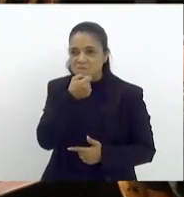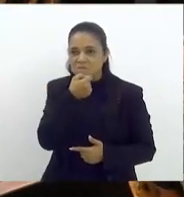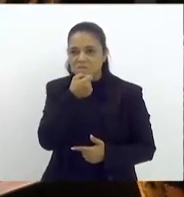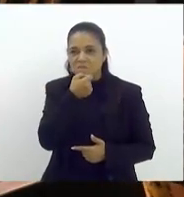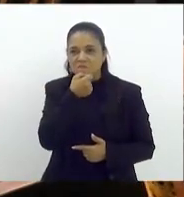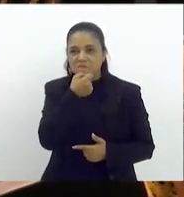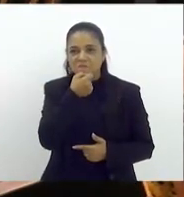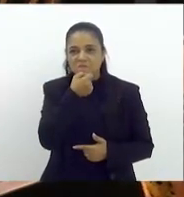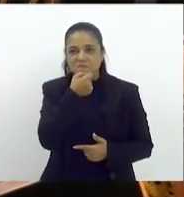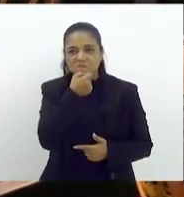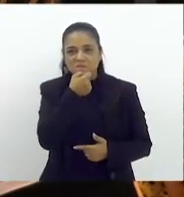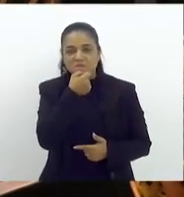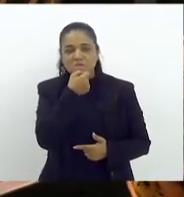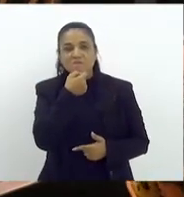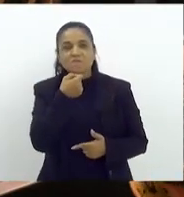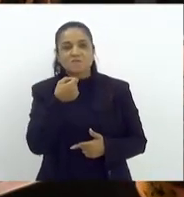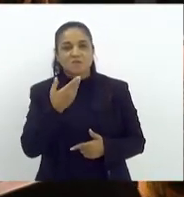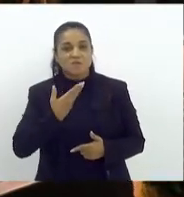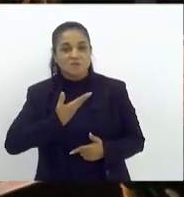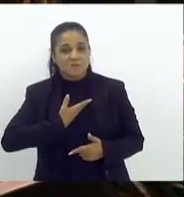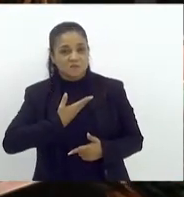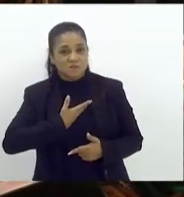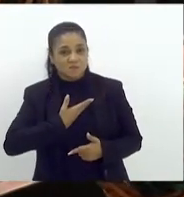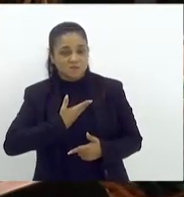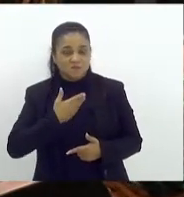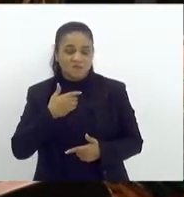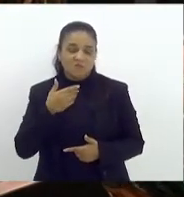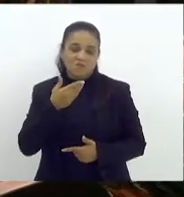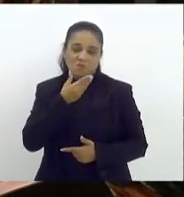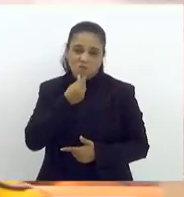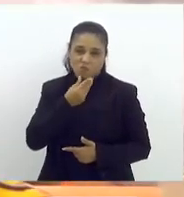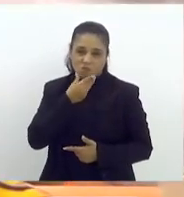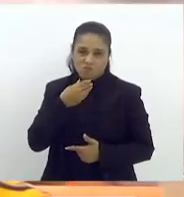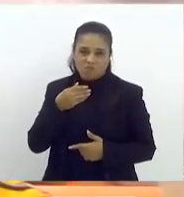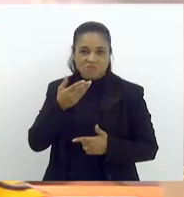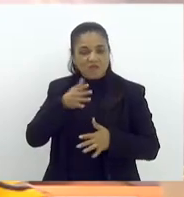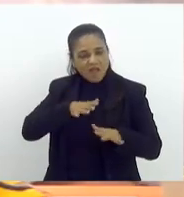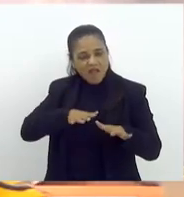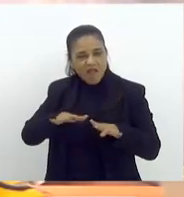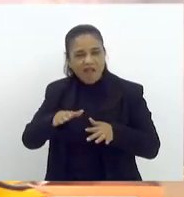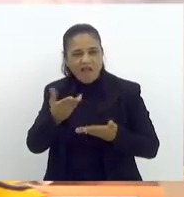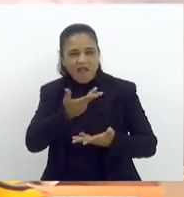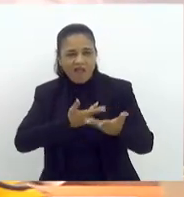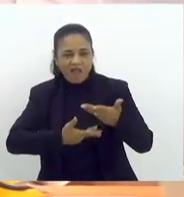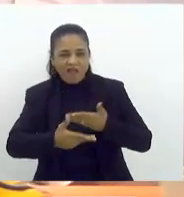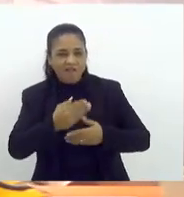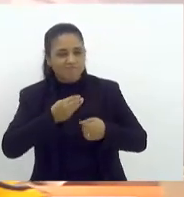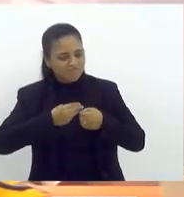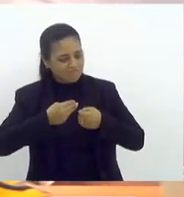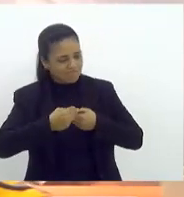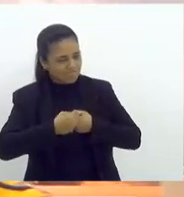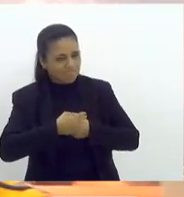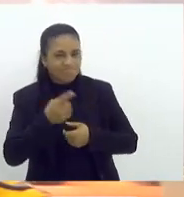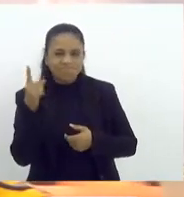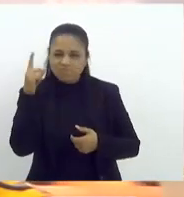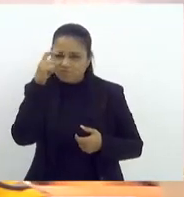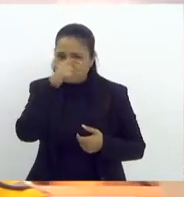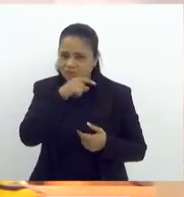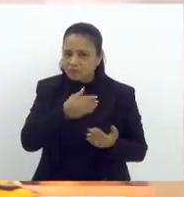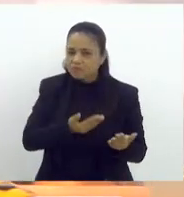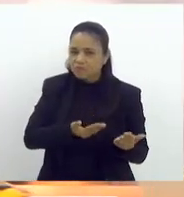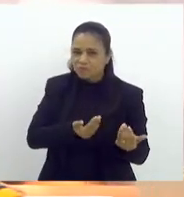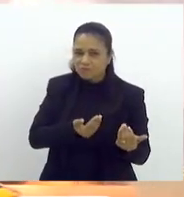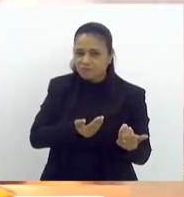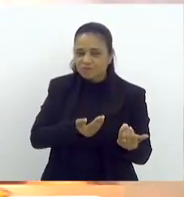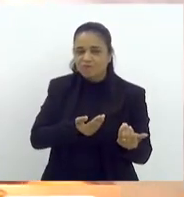para ele também que é um grande articulador do hip hop num dos municípios mais difíceis para nossa juventude